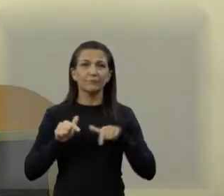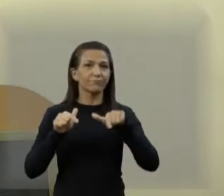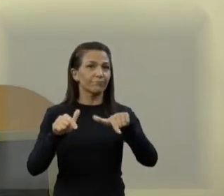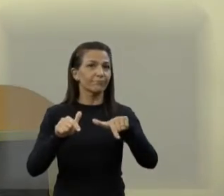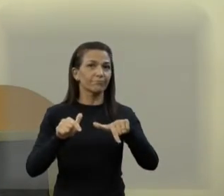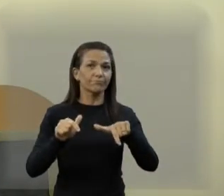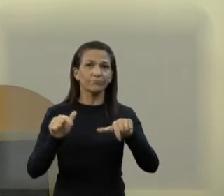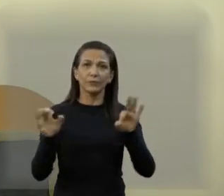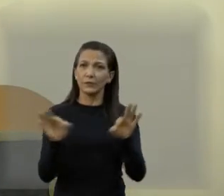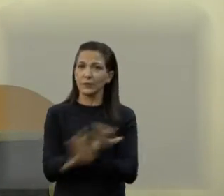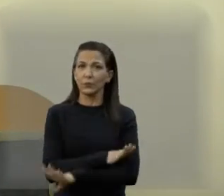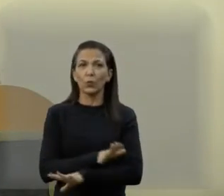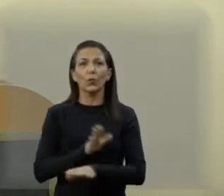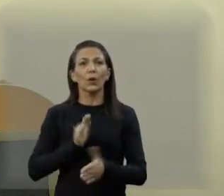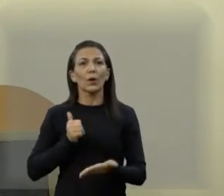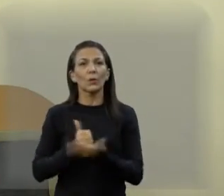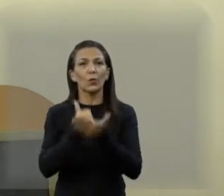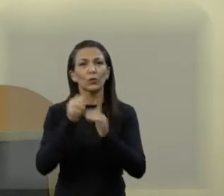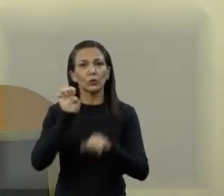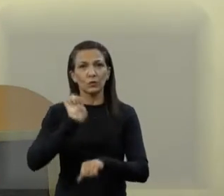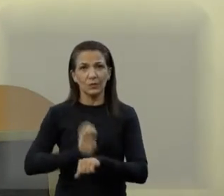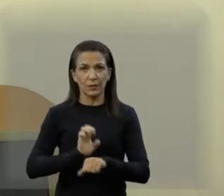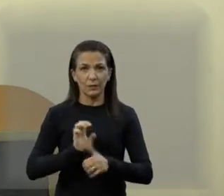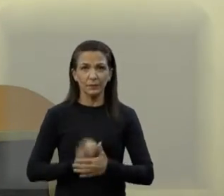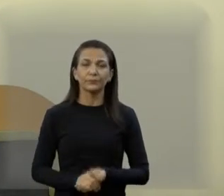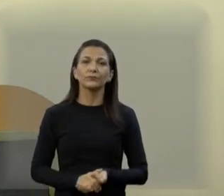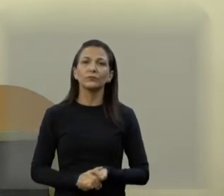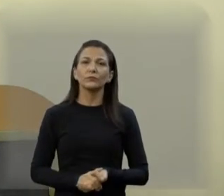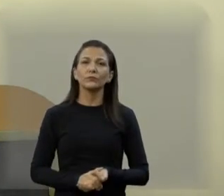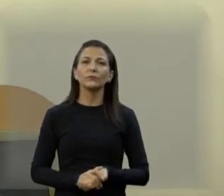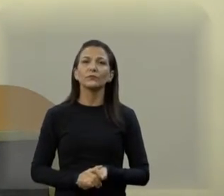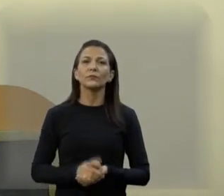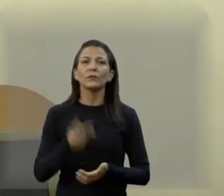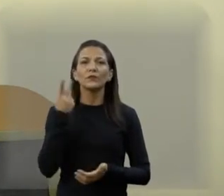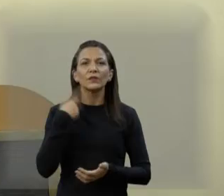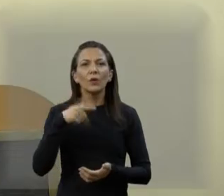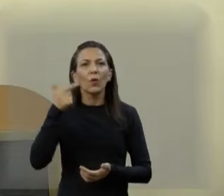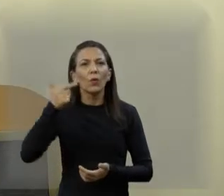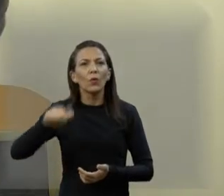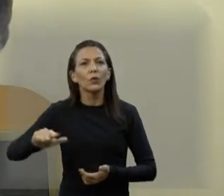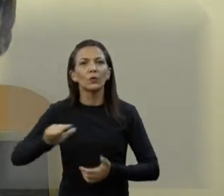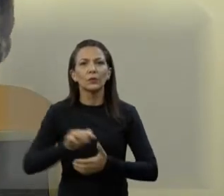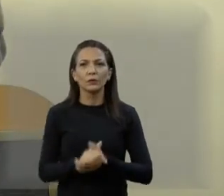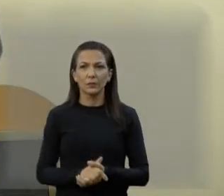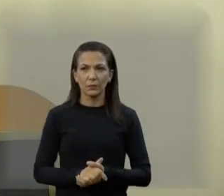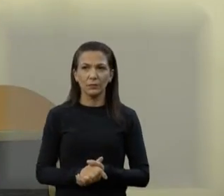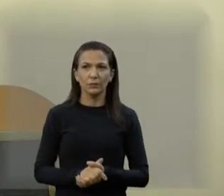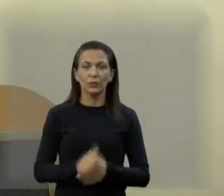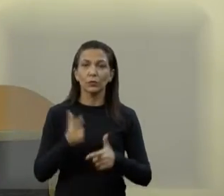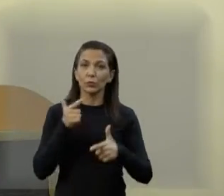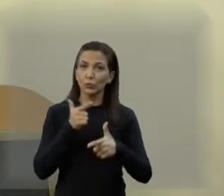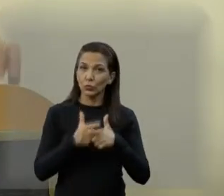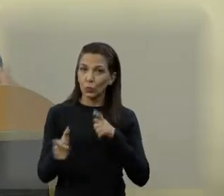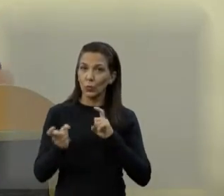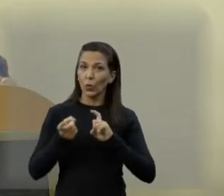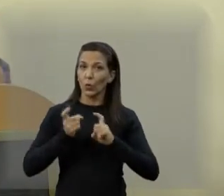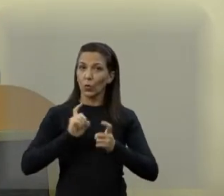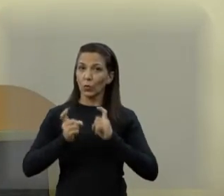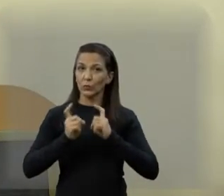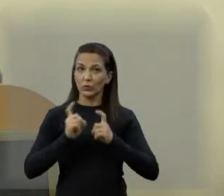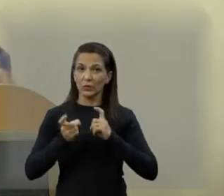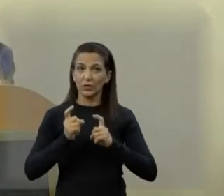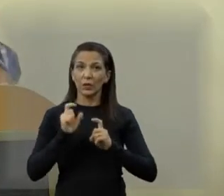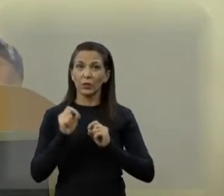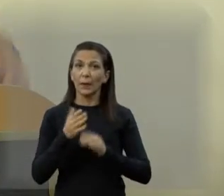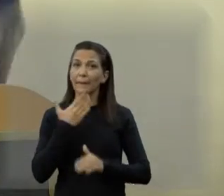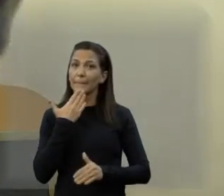é uma outra questão acho que é do do do autor Vereador é é o seguinte em relação à comissão que nós